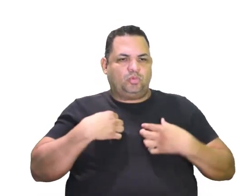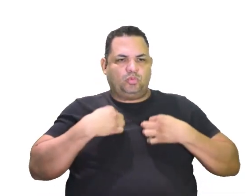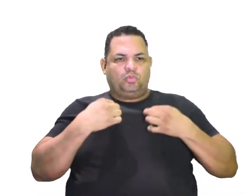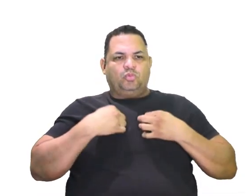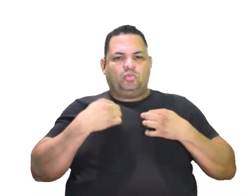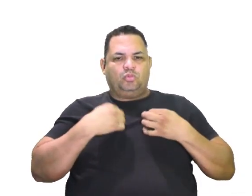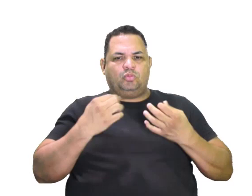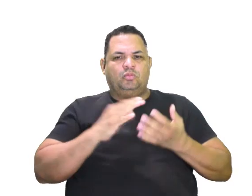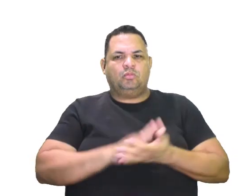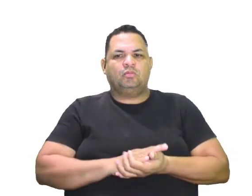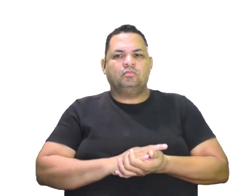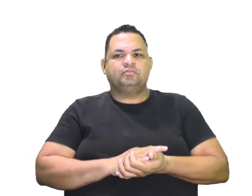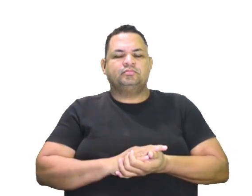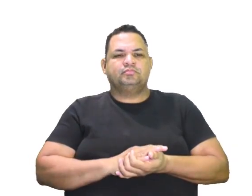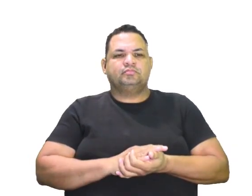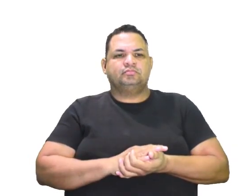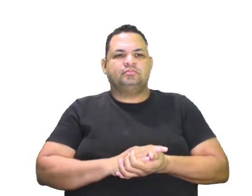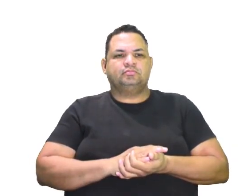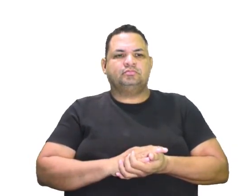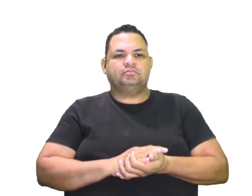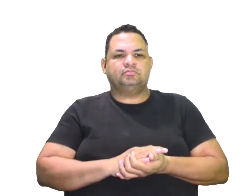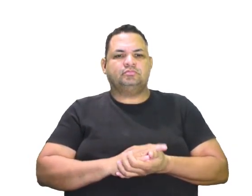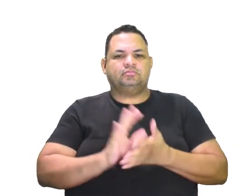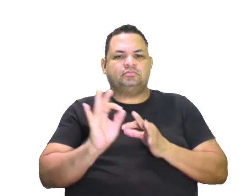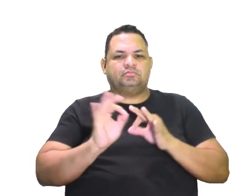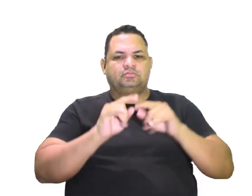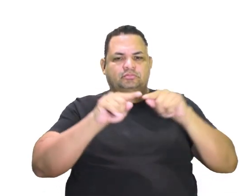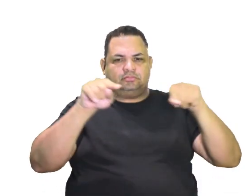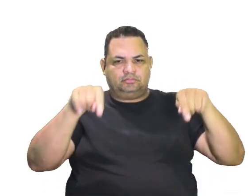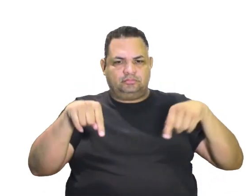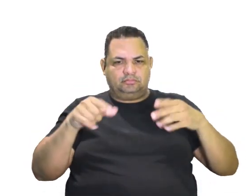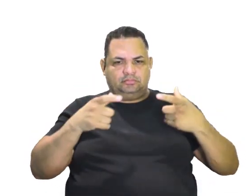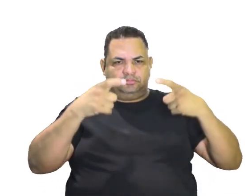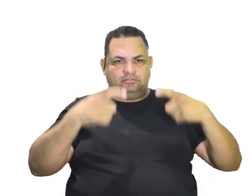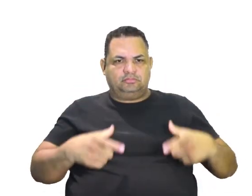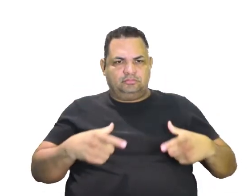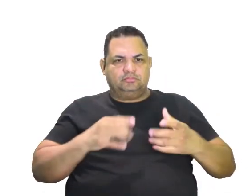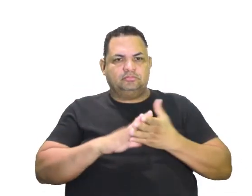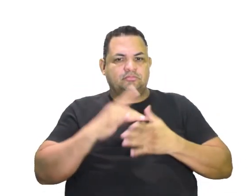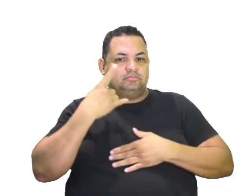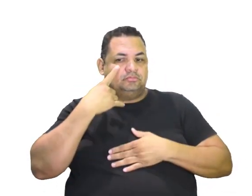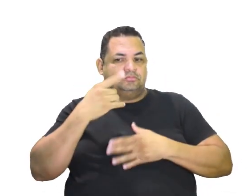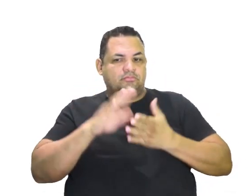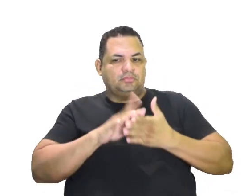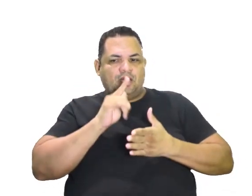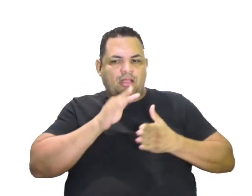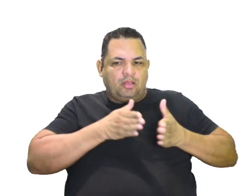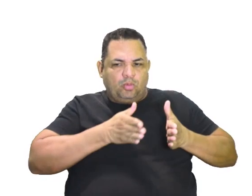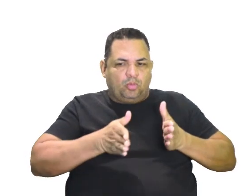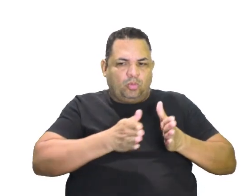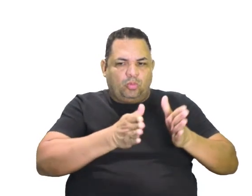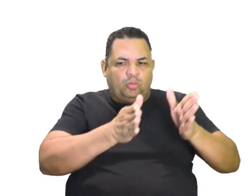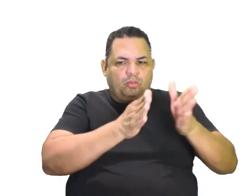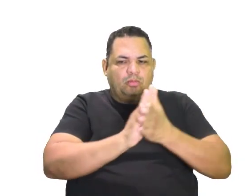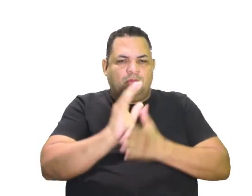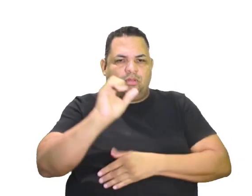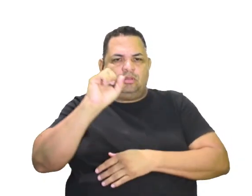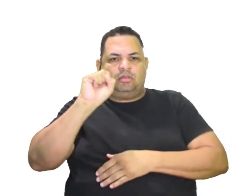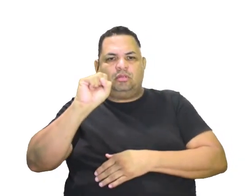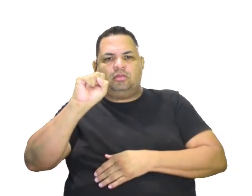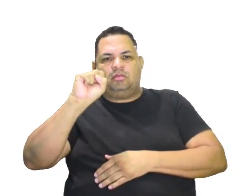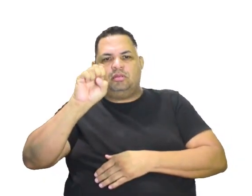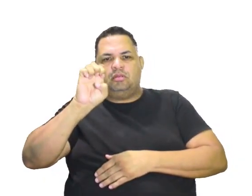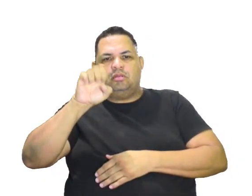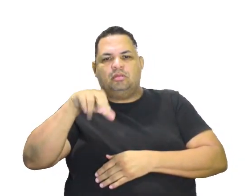feitas pelo Daumier de seu ateliê com vista para o rio Sena. Então, de lá de onde ele estava, ele via